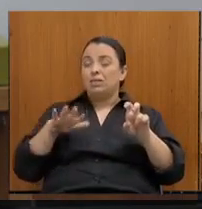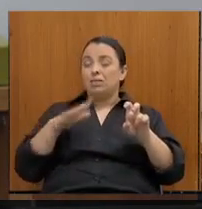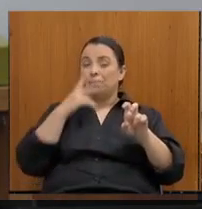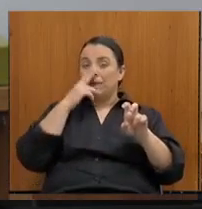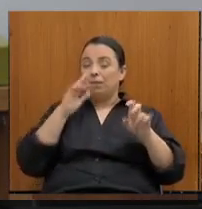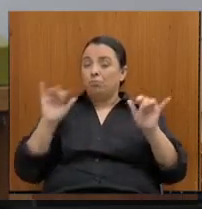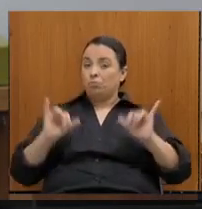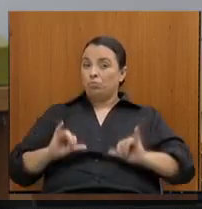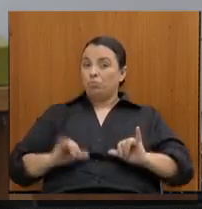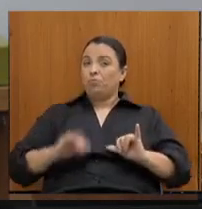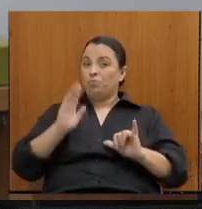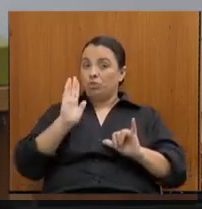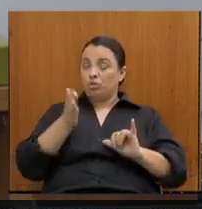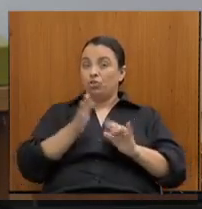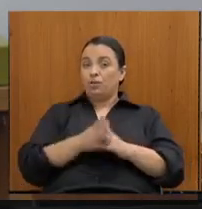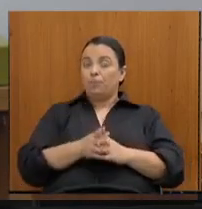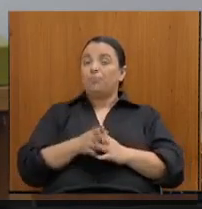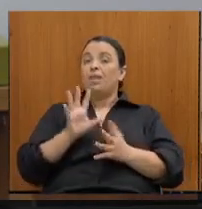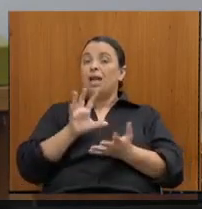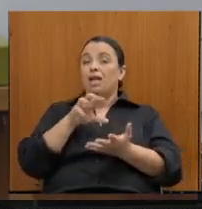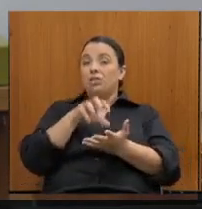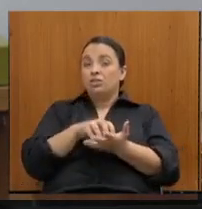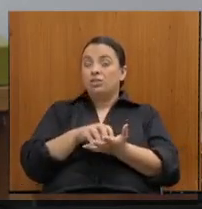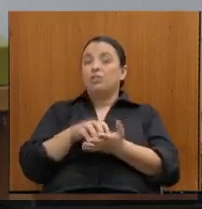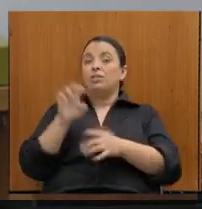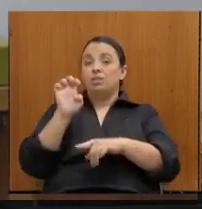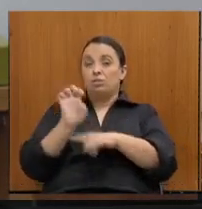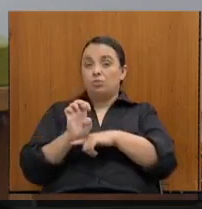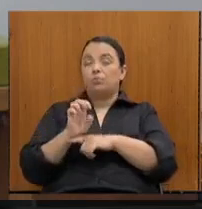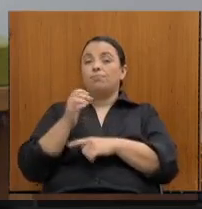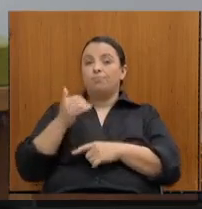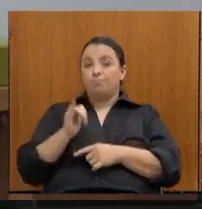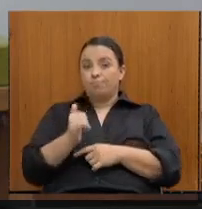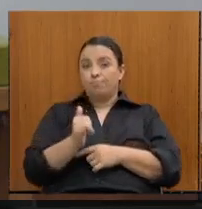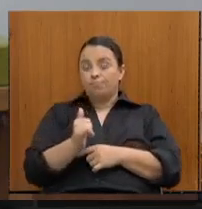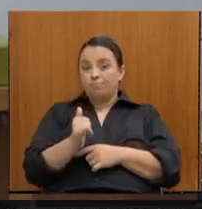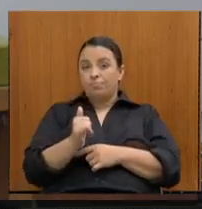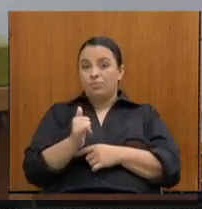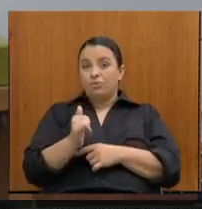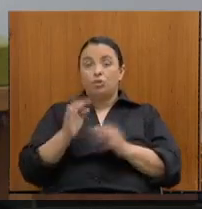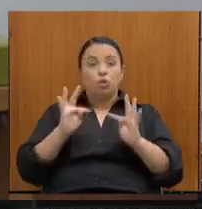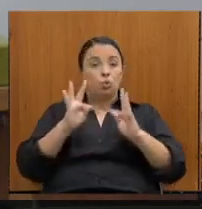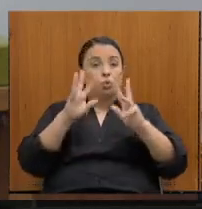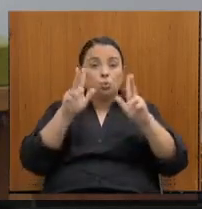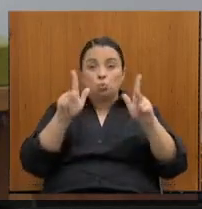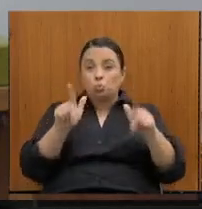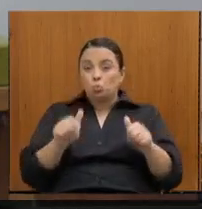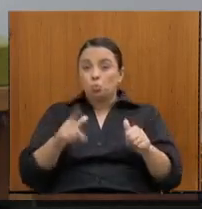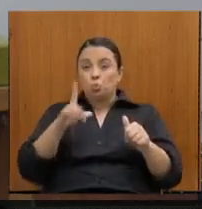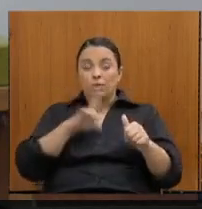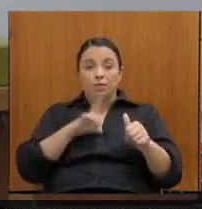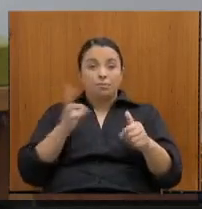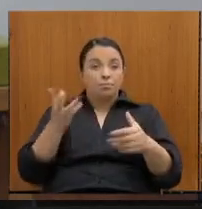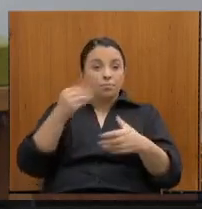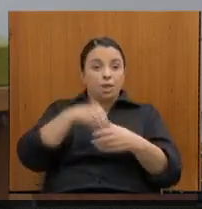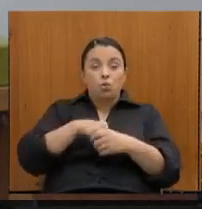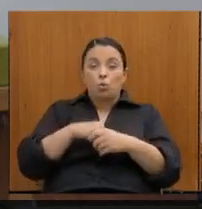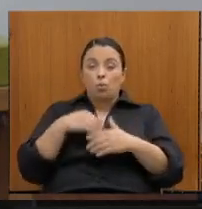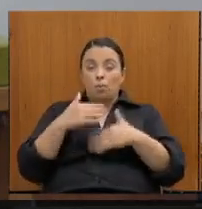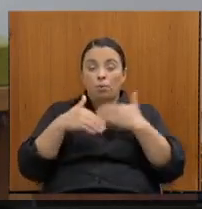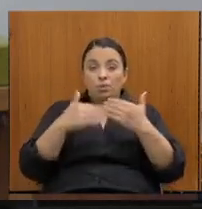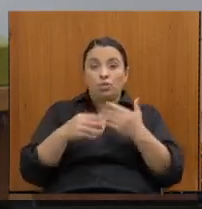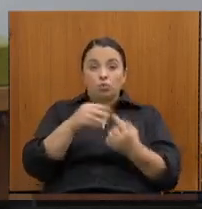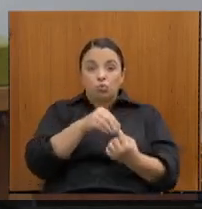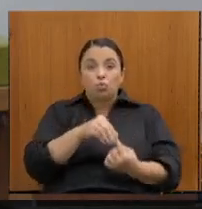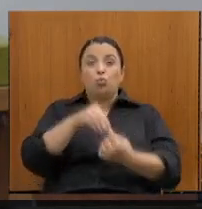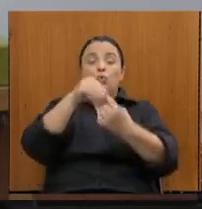a agência Estadual de energia em que isso tudo e congrega em um processo único de